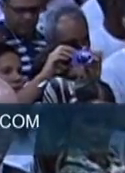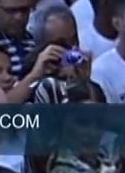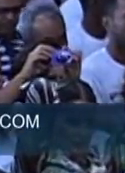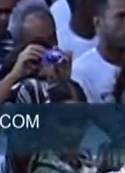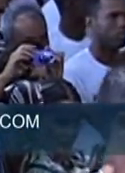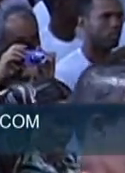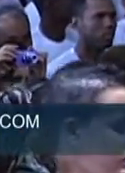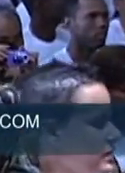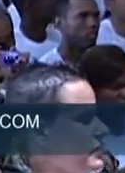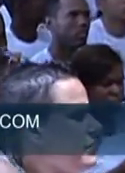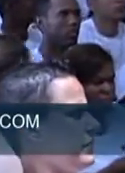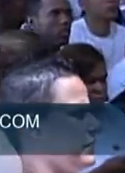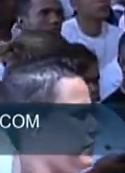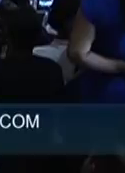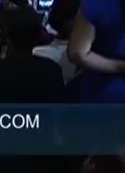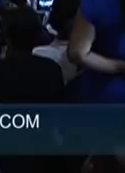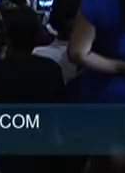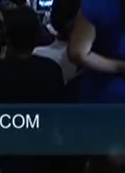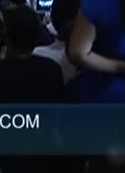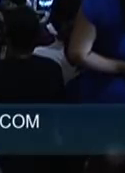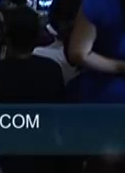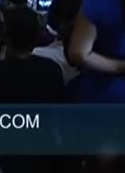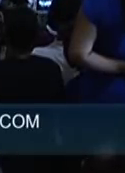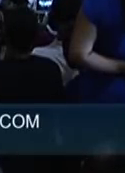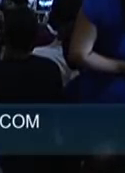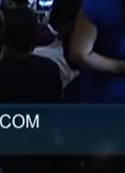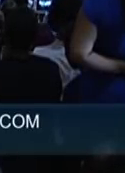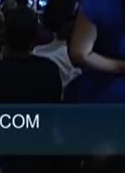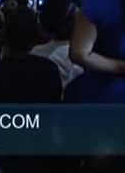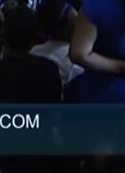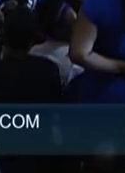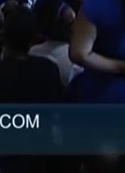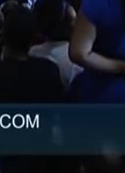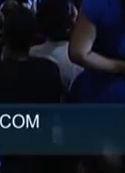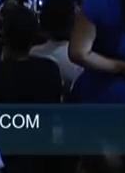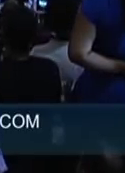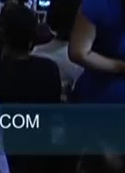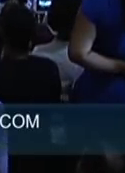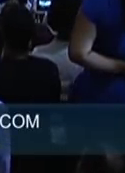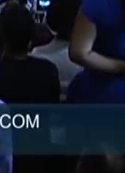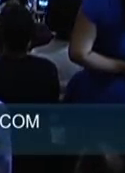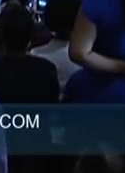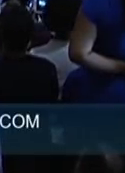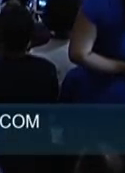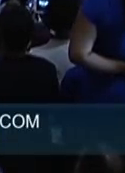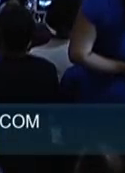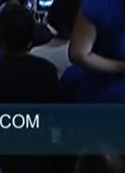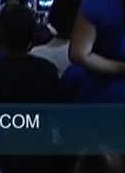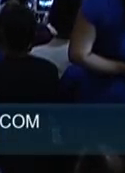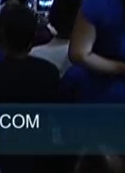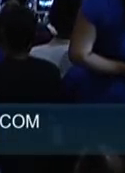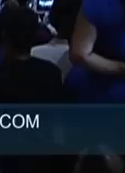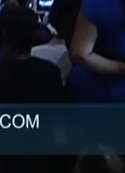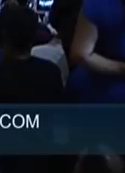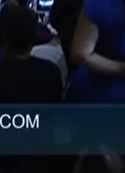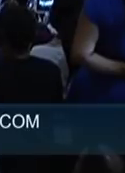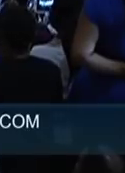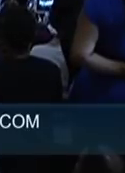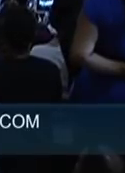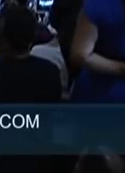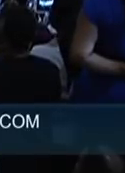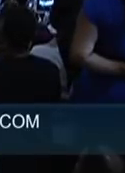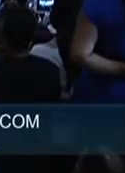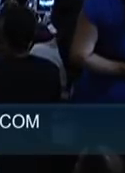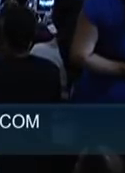Excelentíssimo prefeito Fernando Haddad. Assistiremos agora a mística da